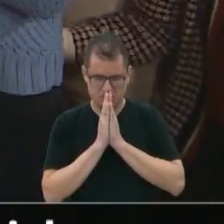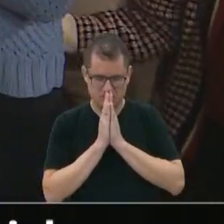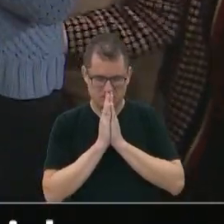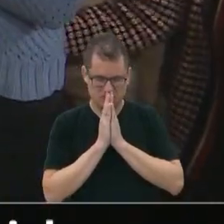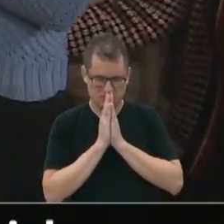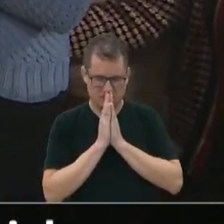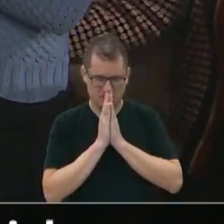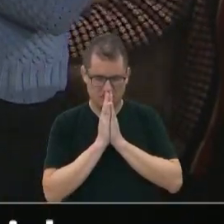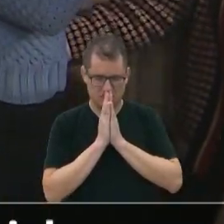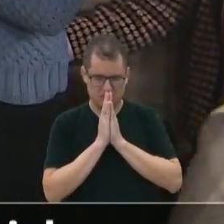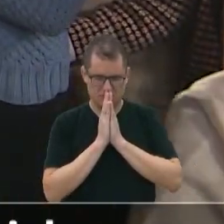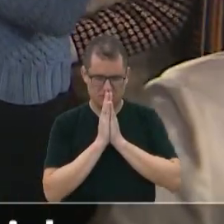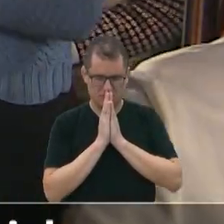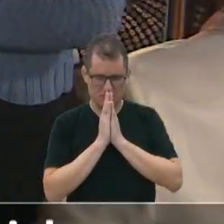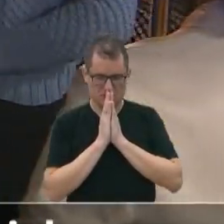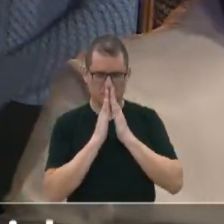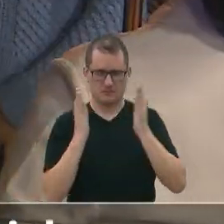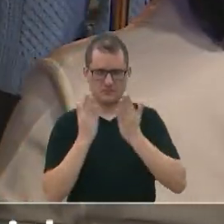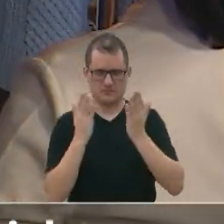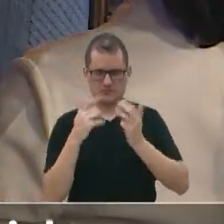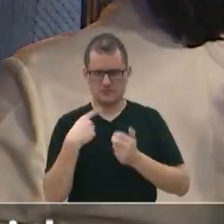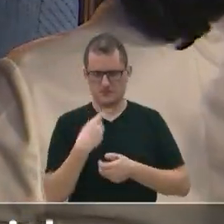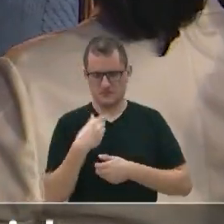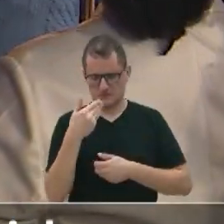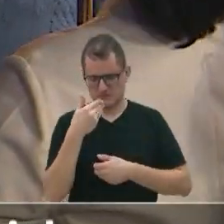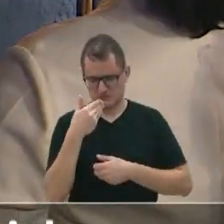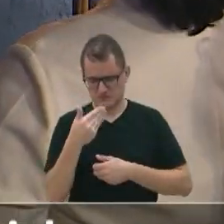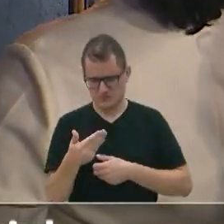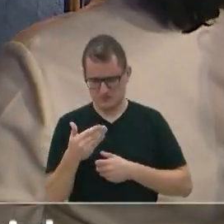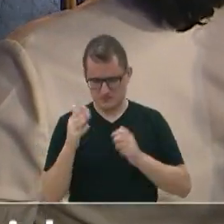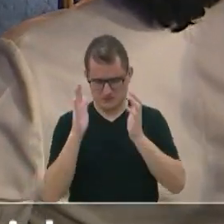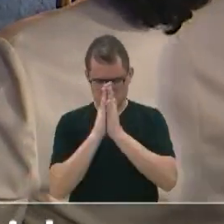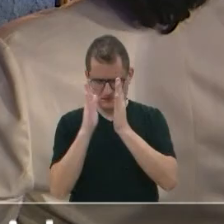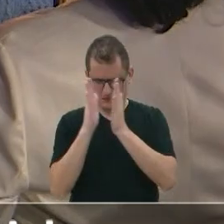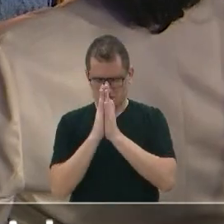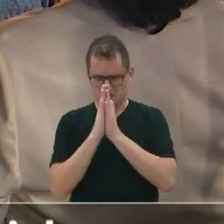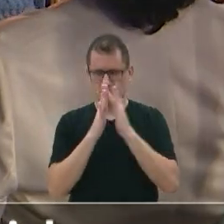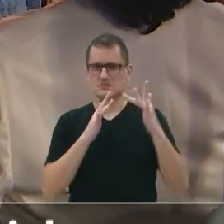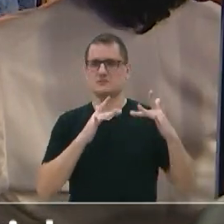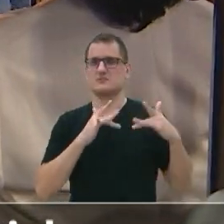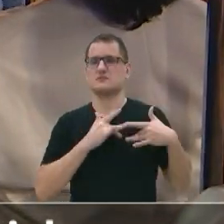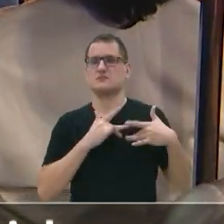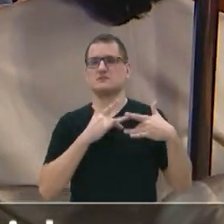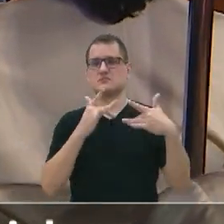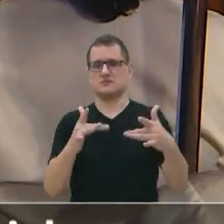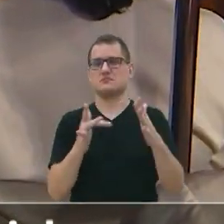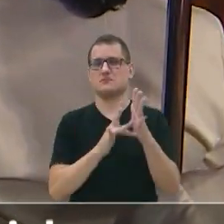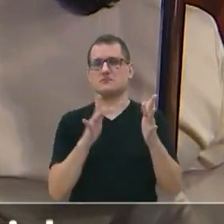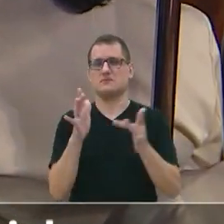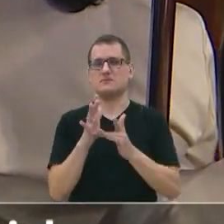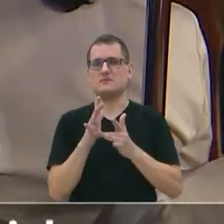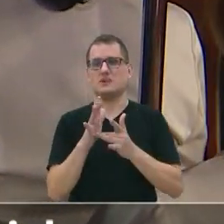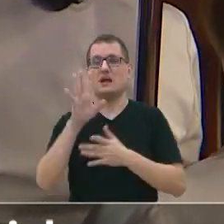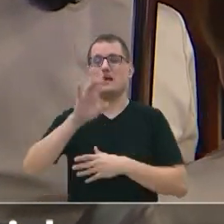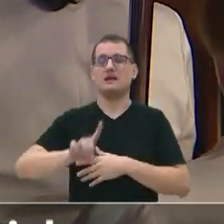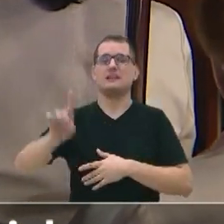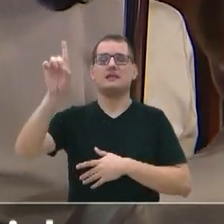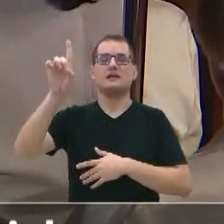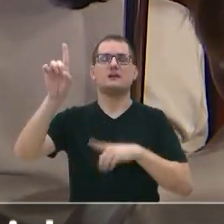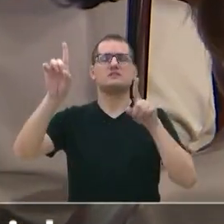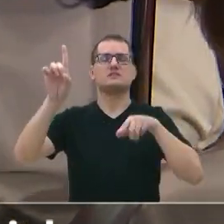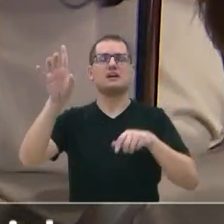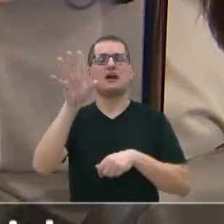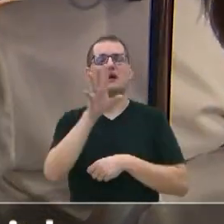E clamemos a sua misericórdia. Deus é amor e Ele nos ama como nós somos. Esse é o